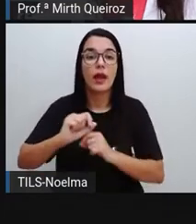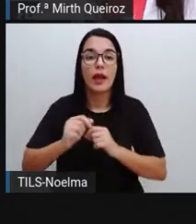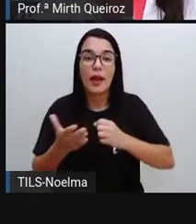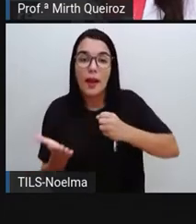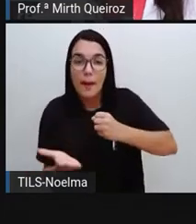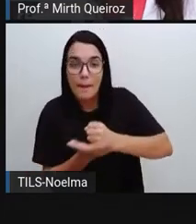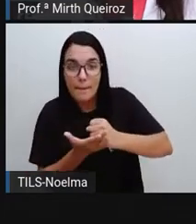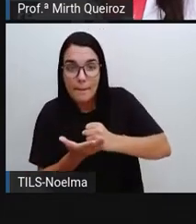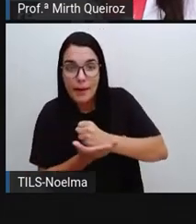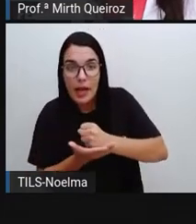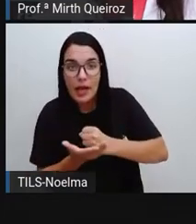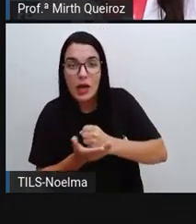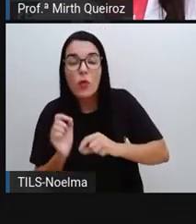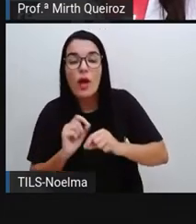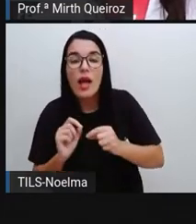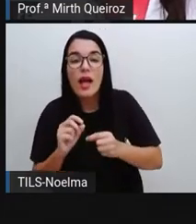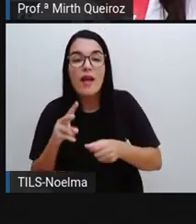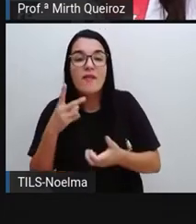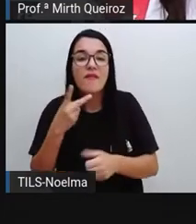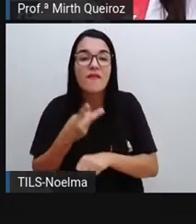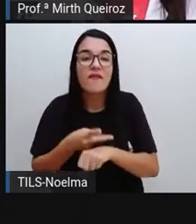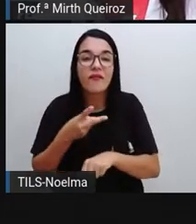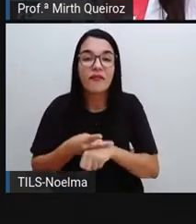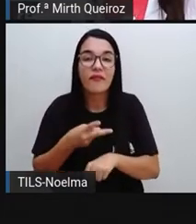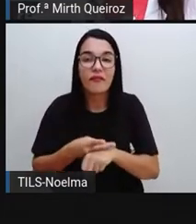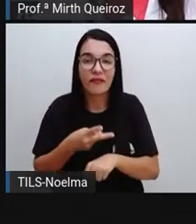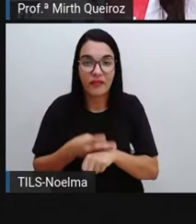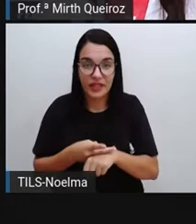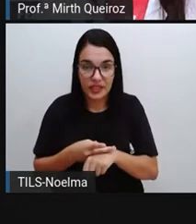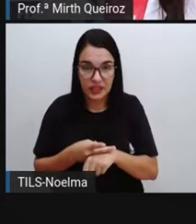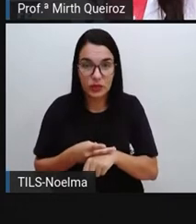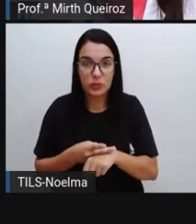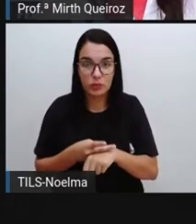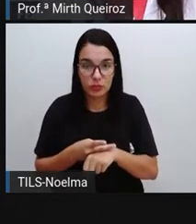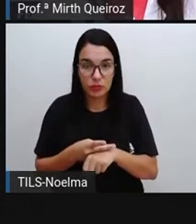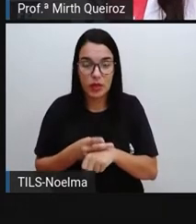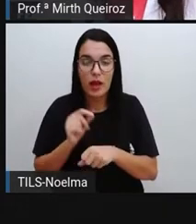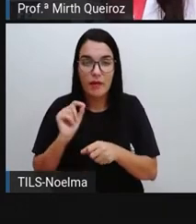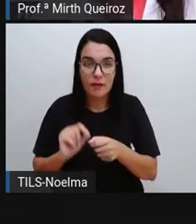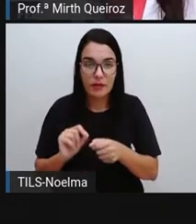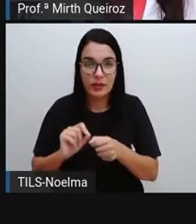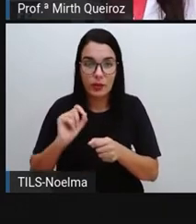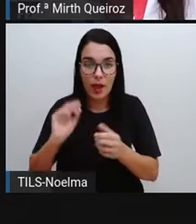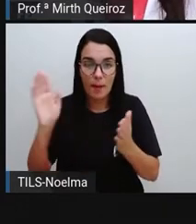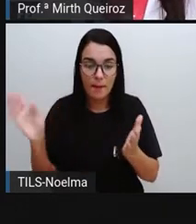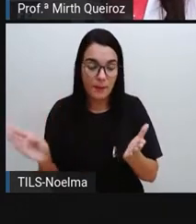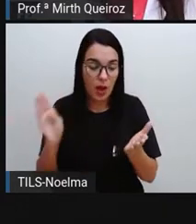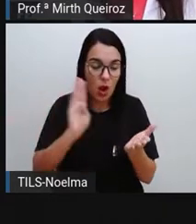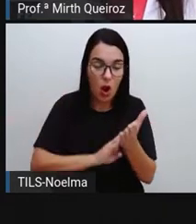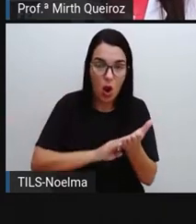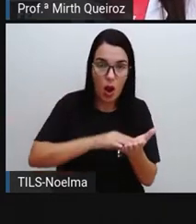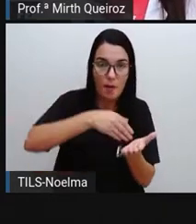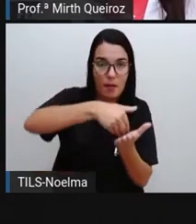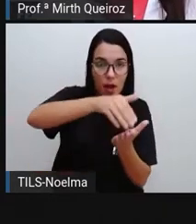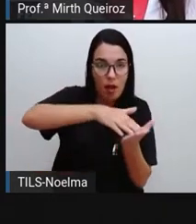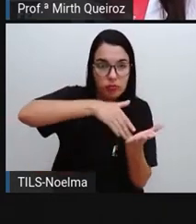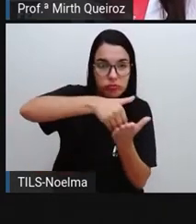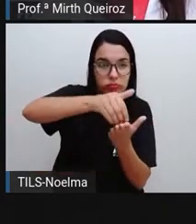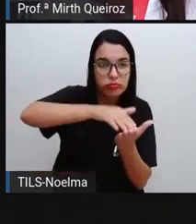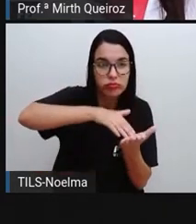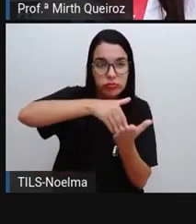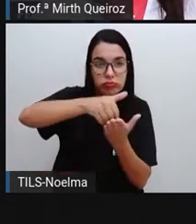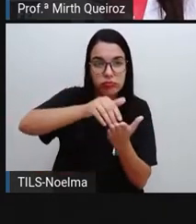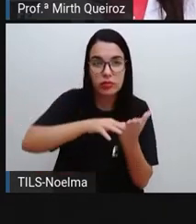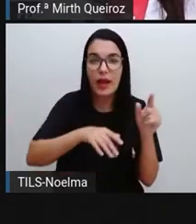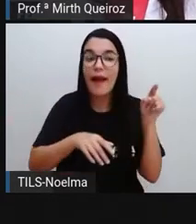vidro. Sobre ela, eu faria o quê? Eu ia aplicar ali, eu vou aplicar tinta escolhida, né? Qualquer tinta, neste caso